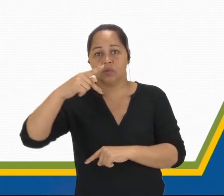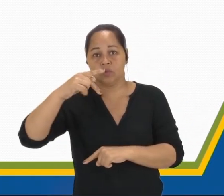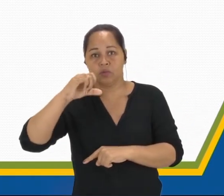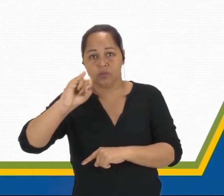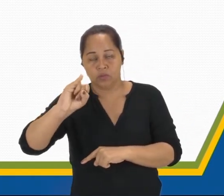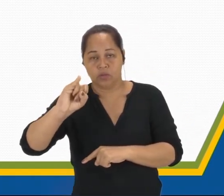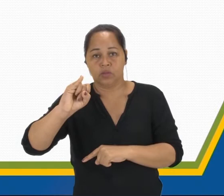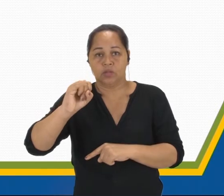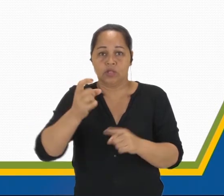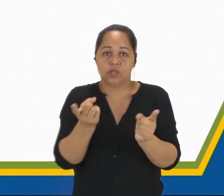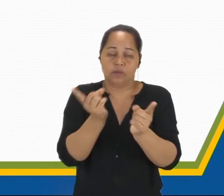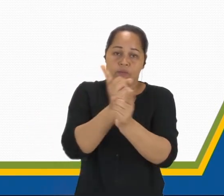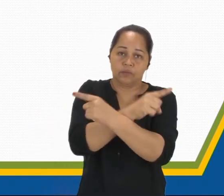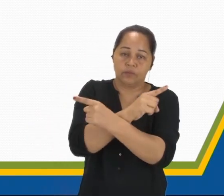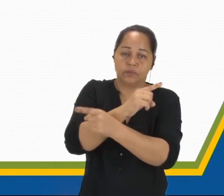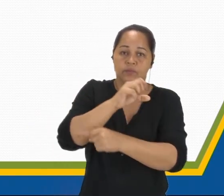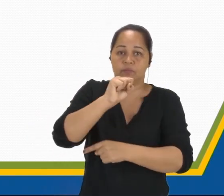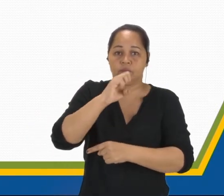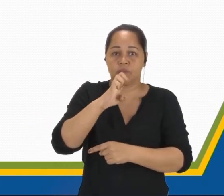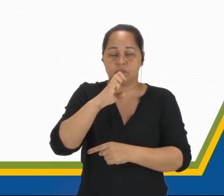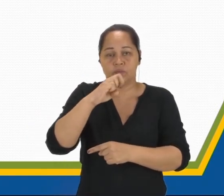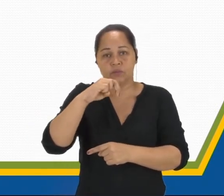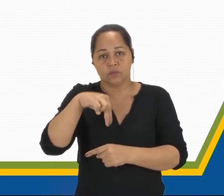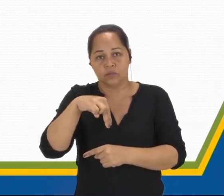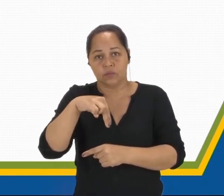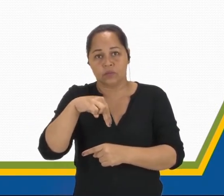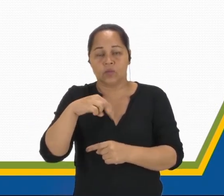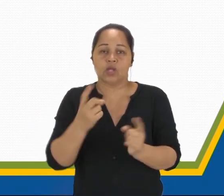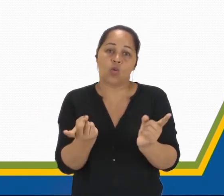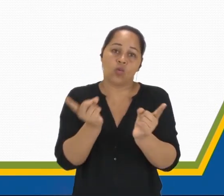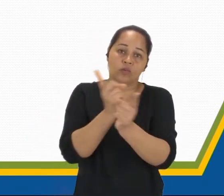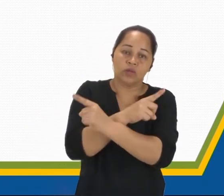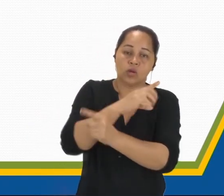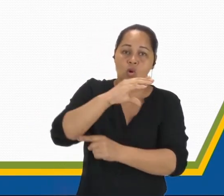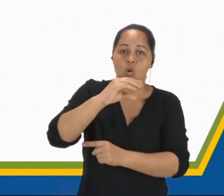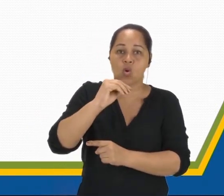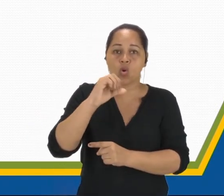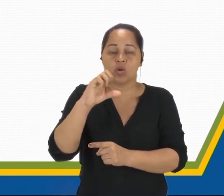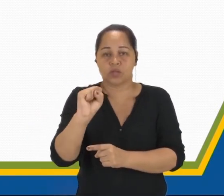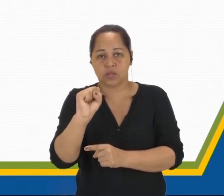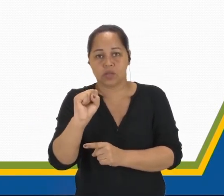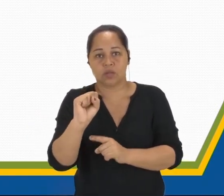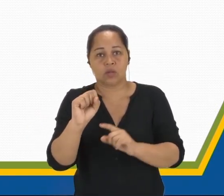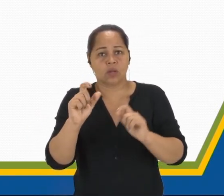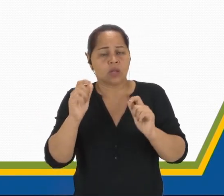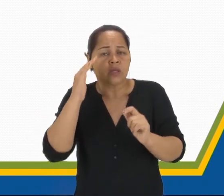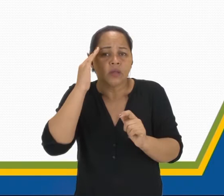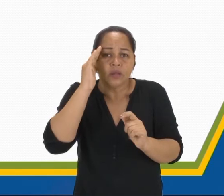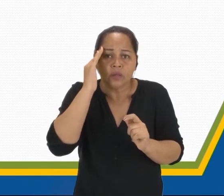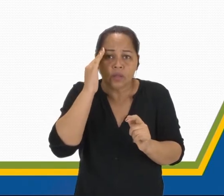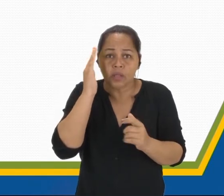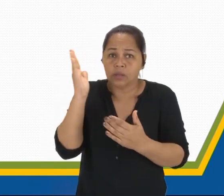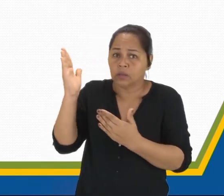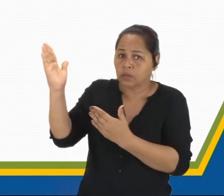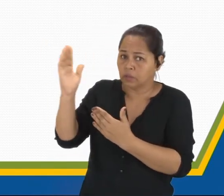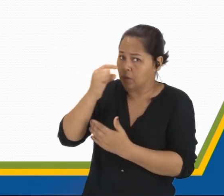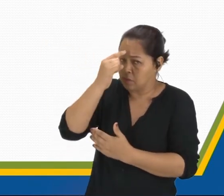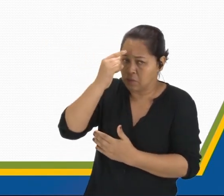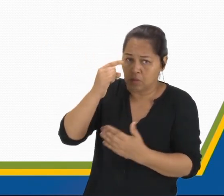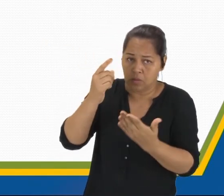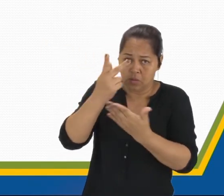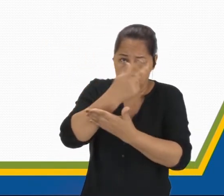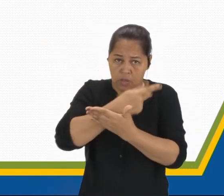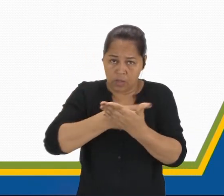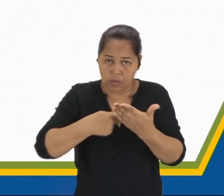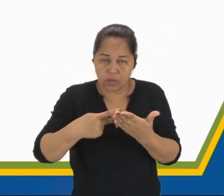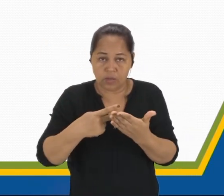observou, na função secante, aqui era mais ou menos π sobre 2 e 3π sobre 2. Na função cossecante, vai